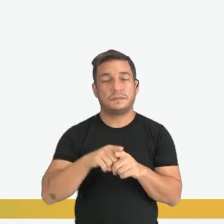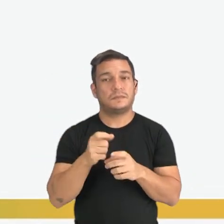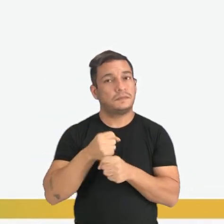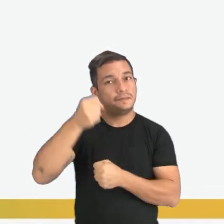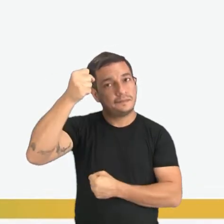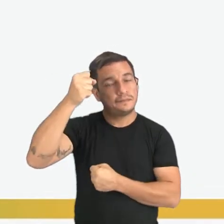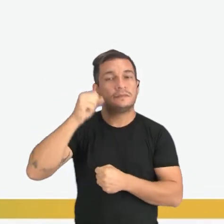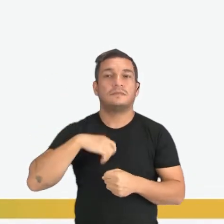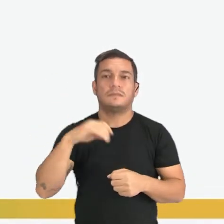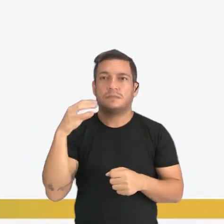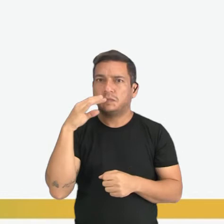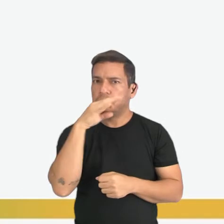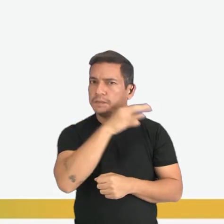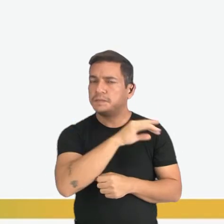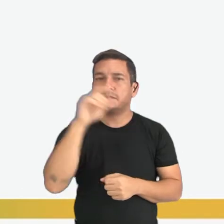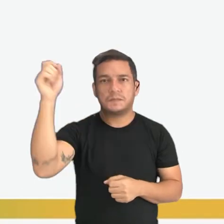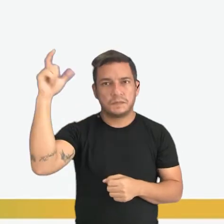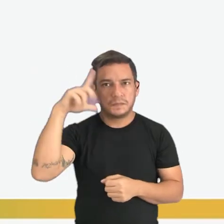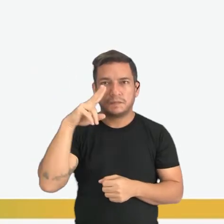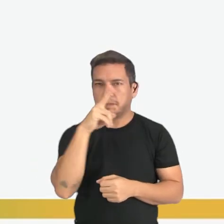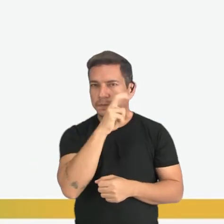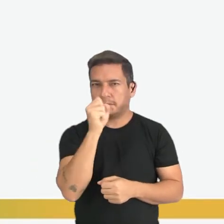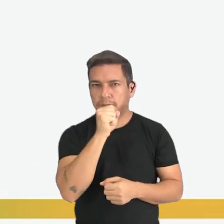sol estiver muito forte.